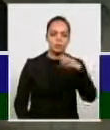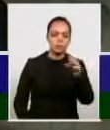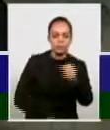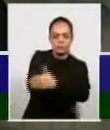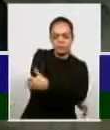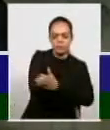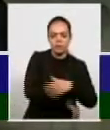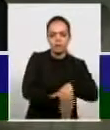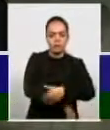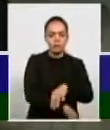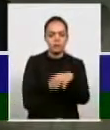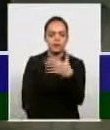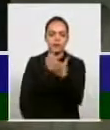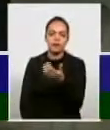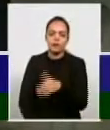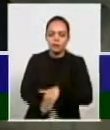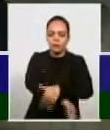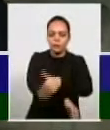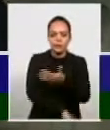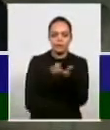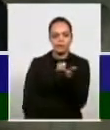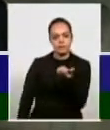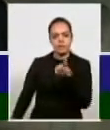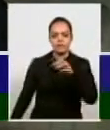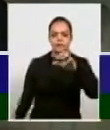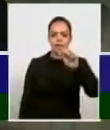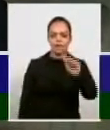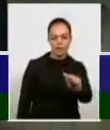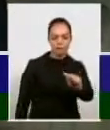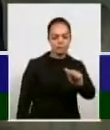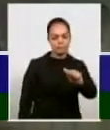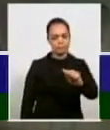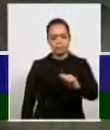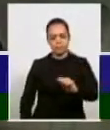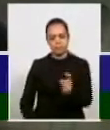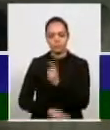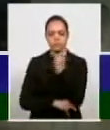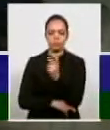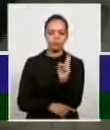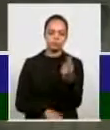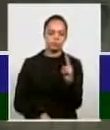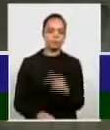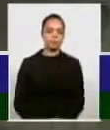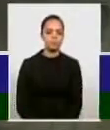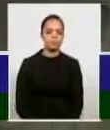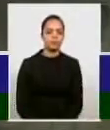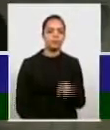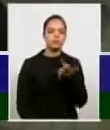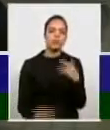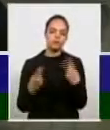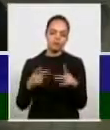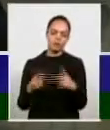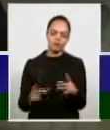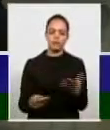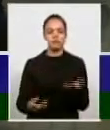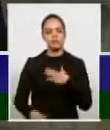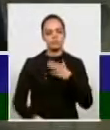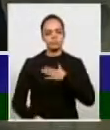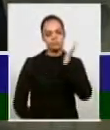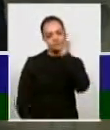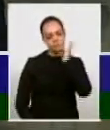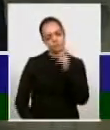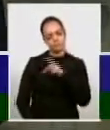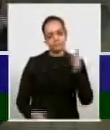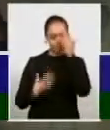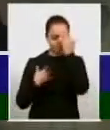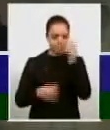com a rua 6A, no Alto Moarama. São esses o meu comentário, senhor